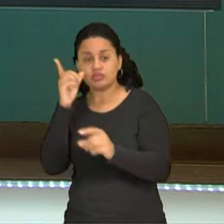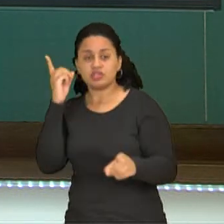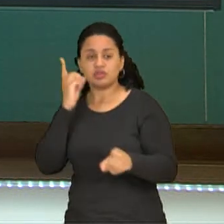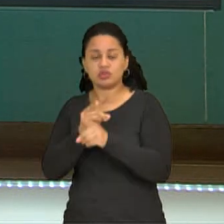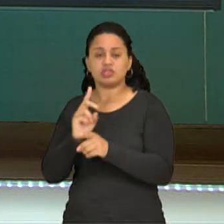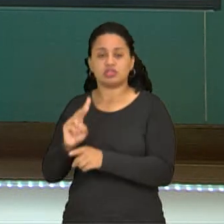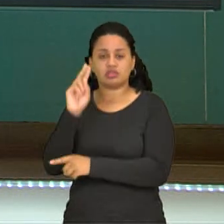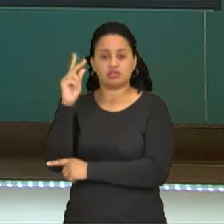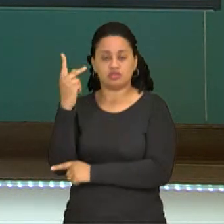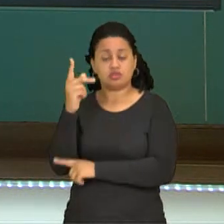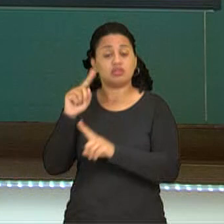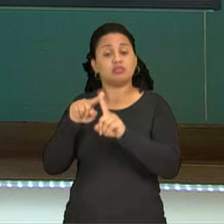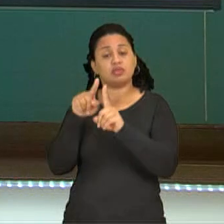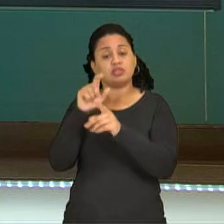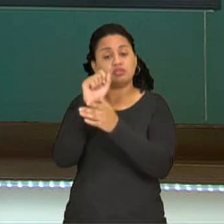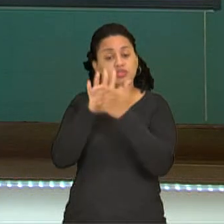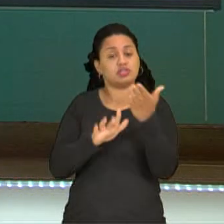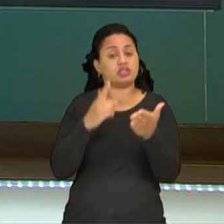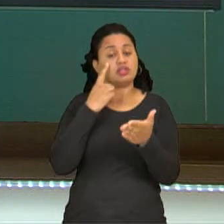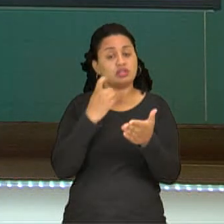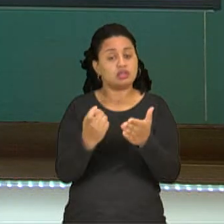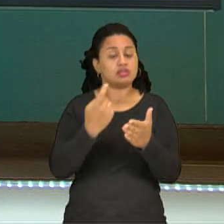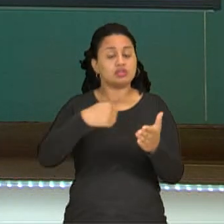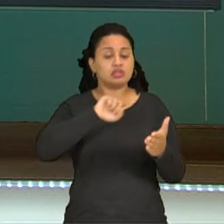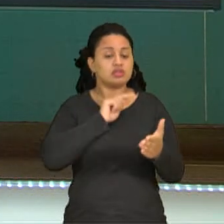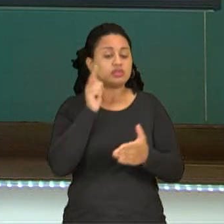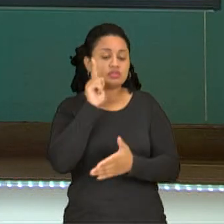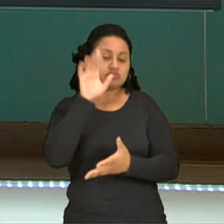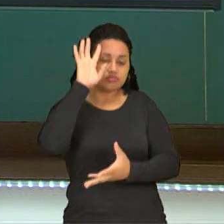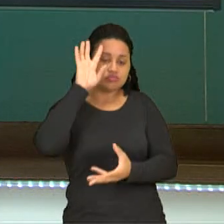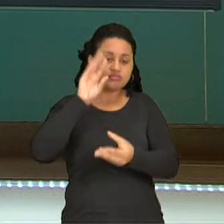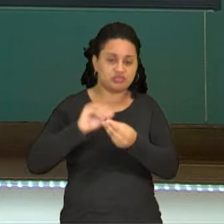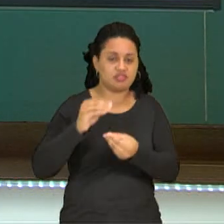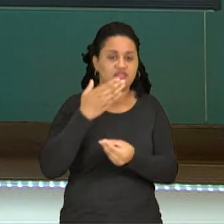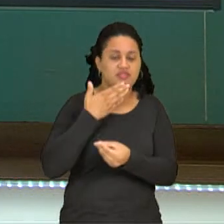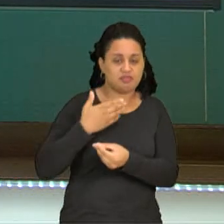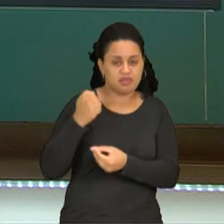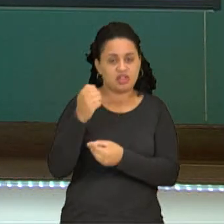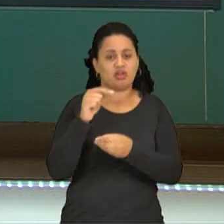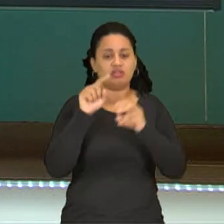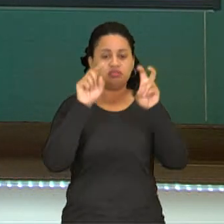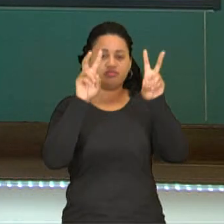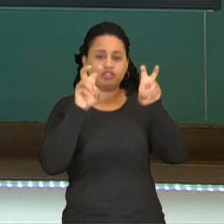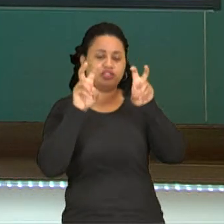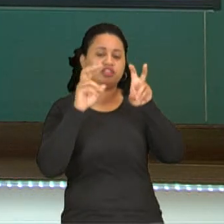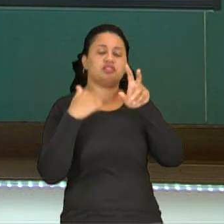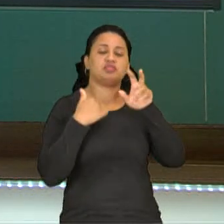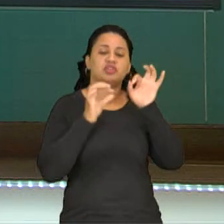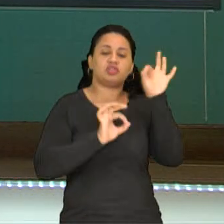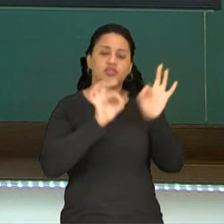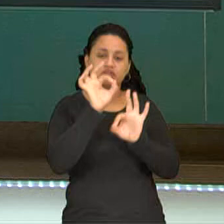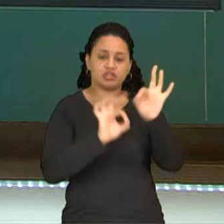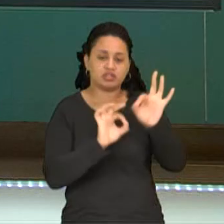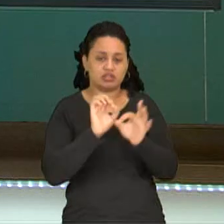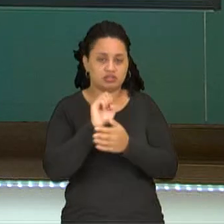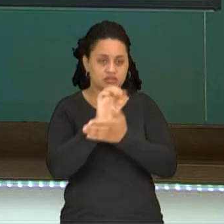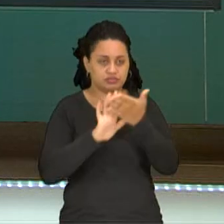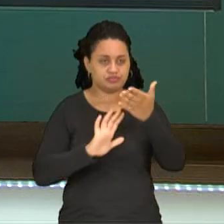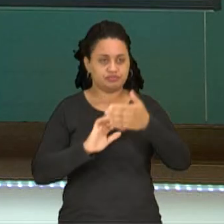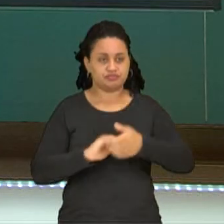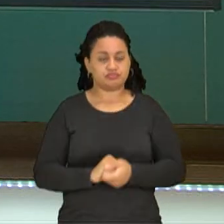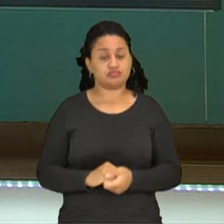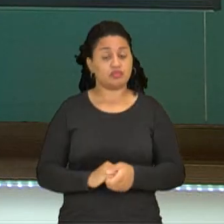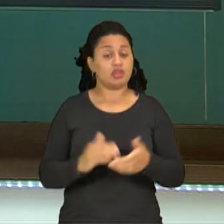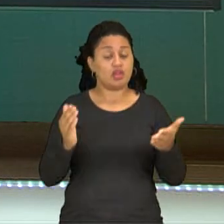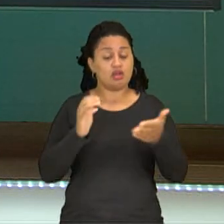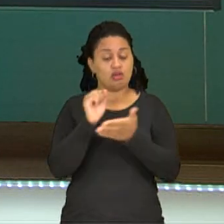um exercício bastante interessante para a gente conseguir entender melhor a sistemática de organização de exercícios. Vamos